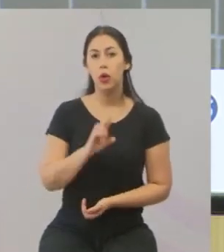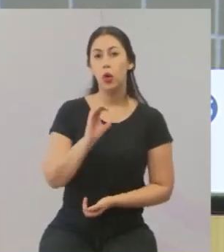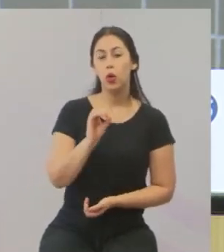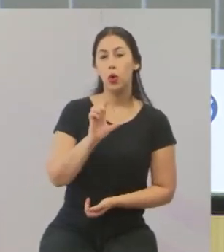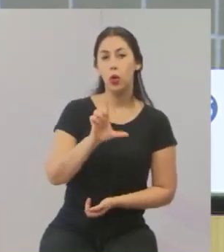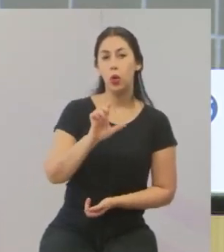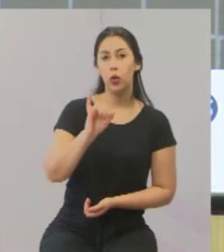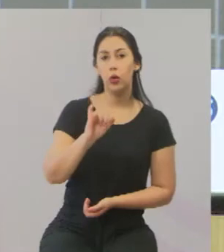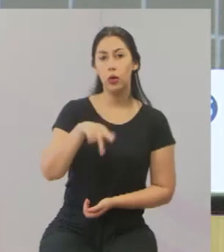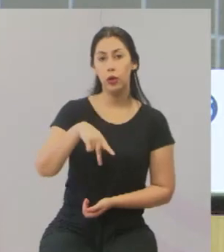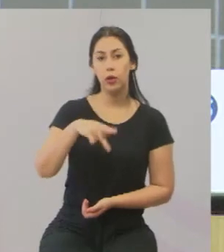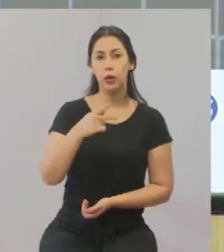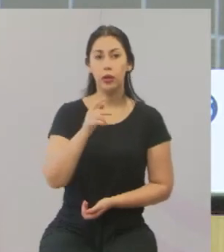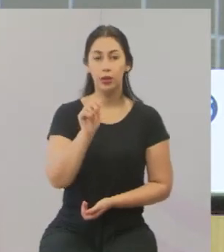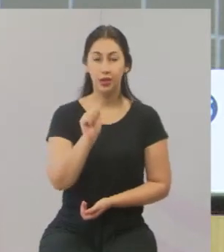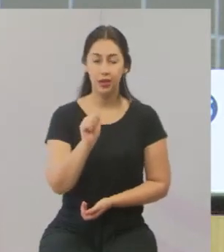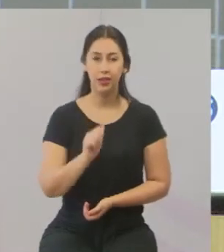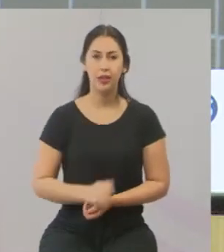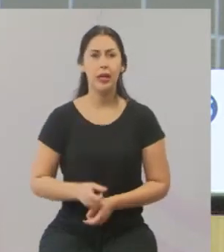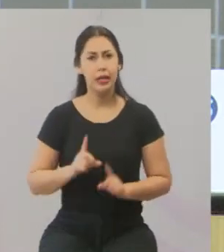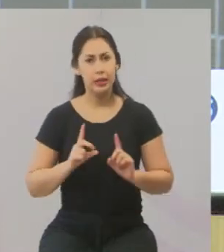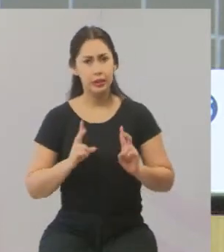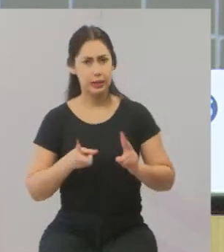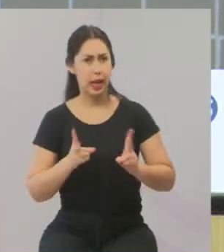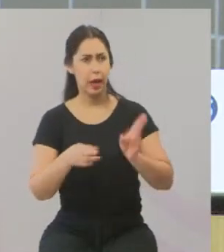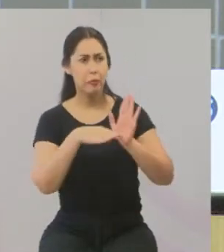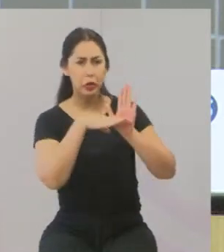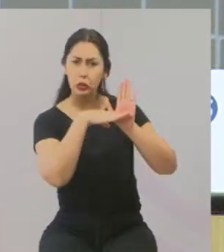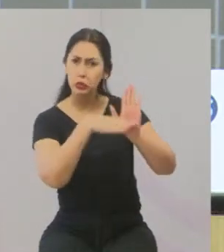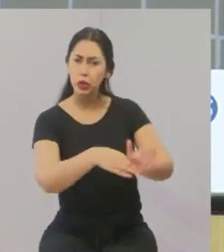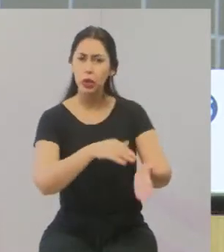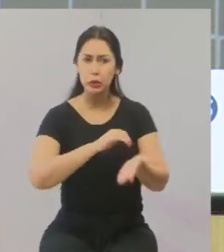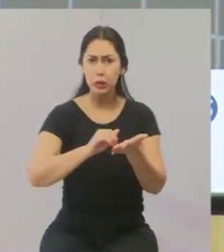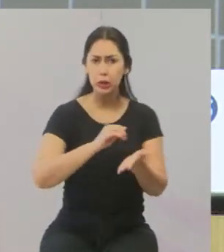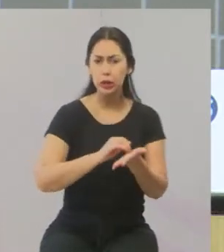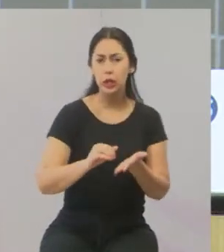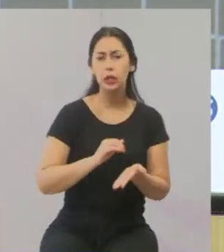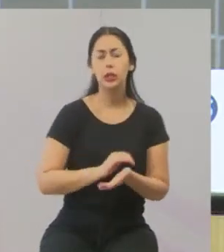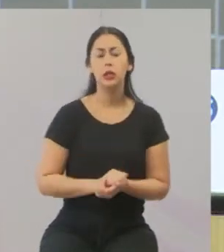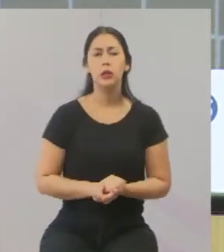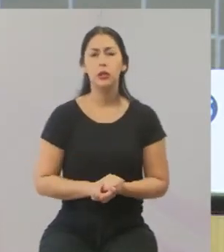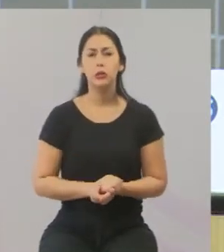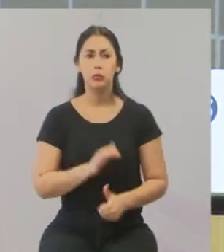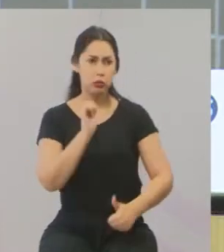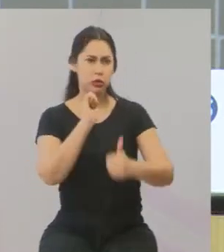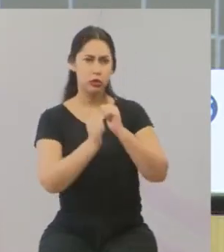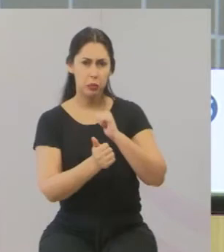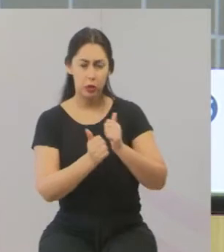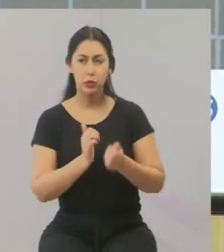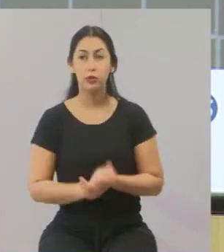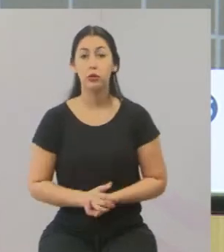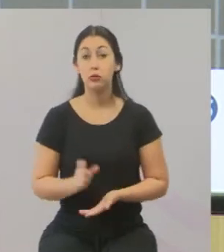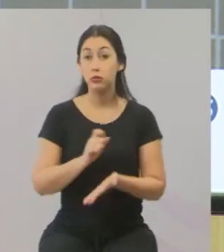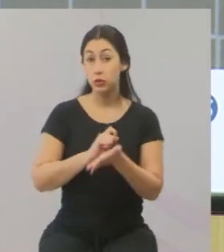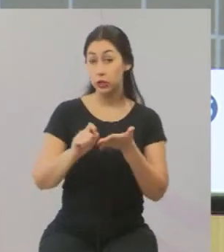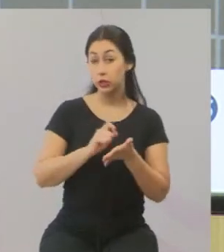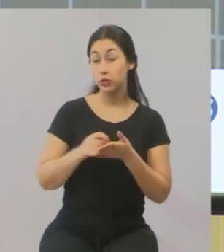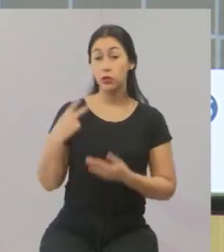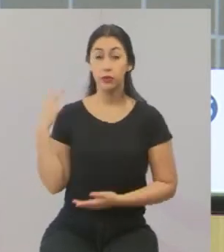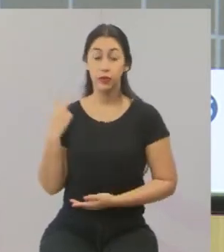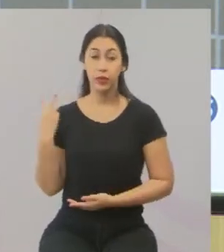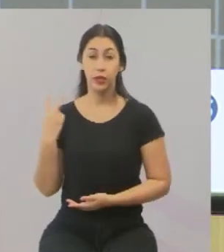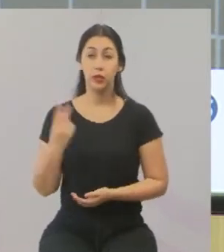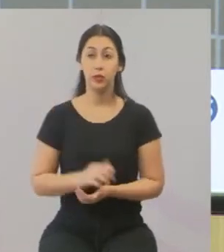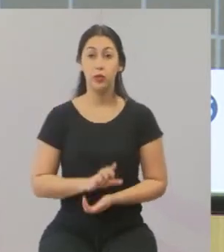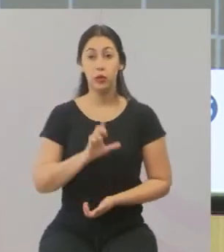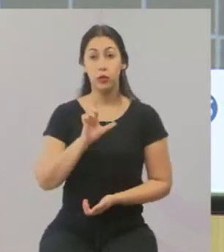Rolinha, atuando sempre na diretoria do Esporte Clube Campo Grande. Autorias: